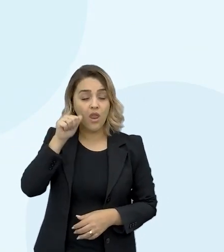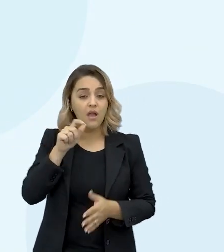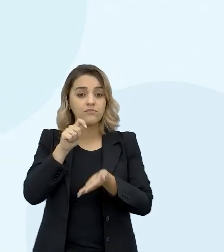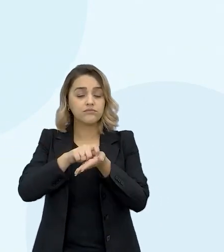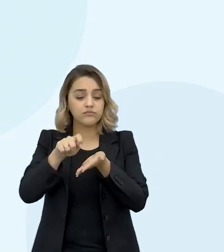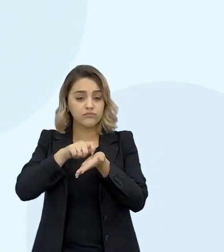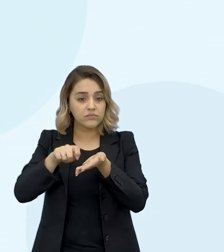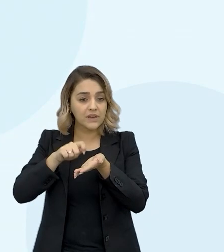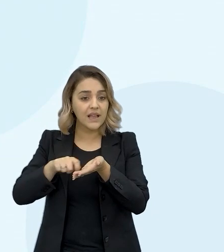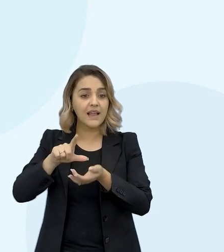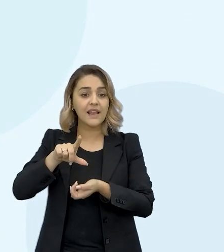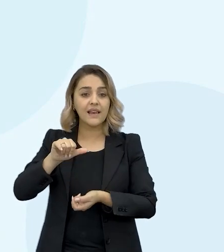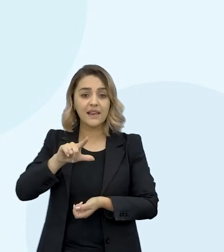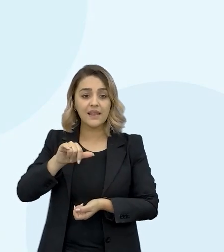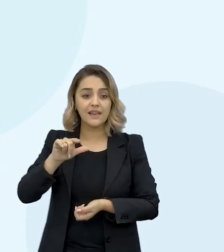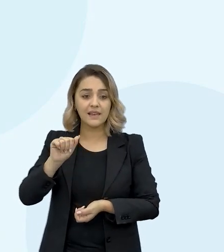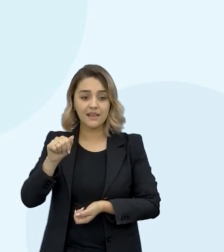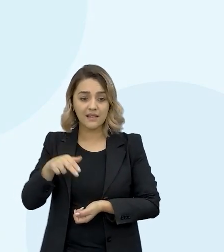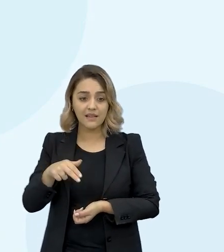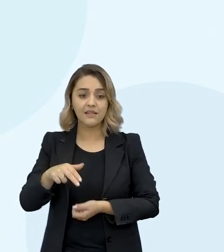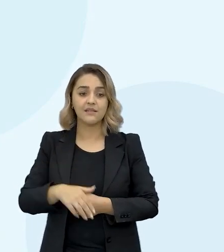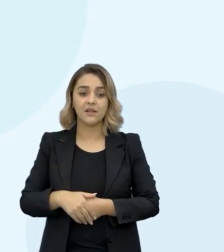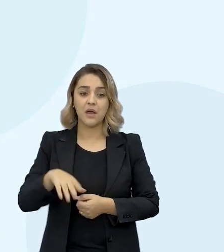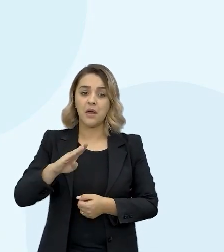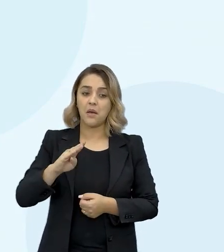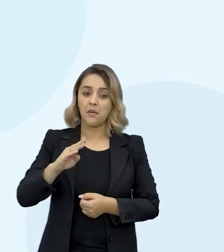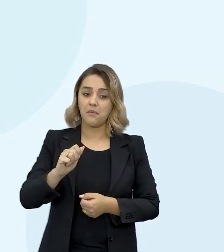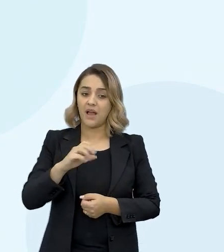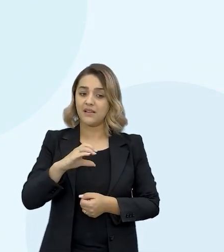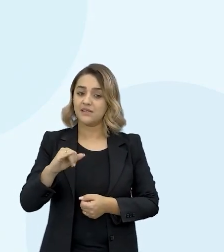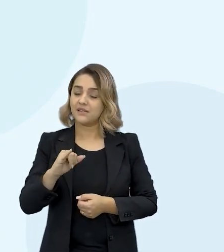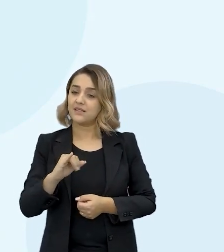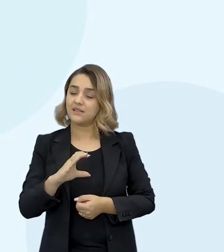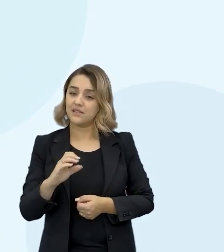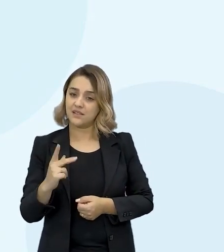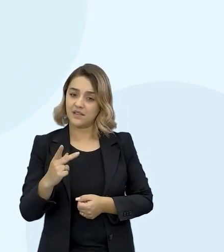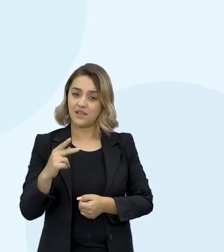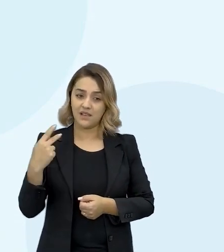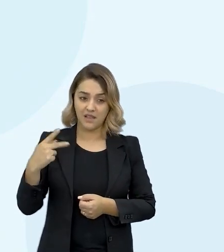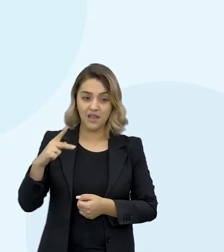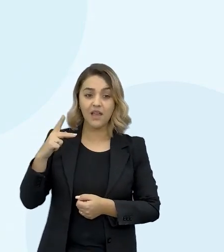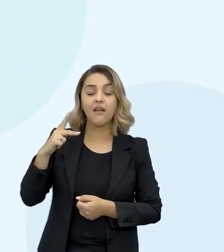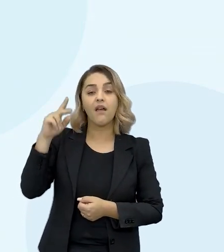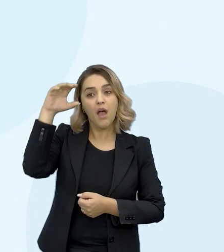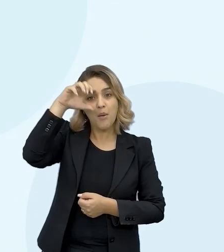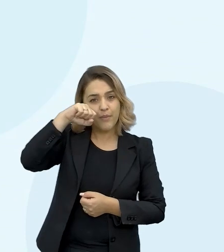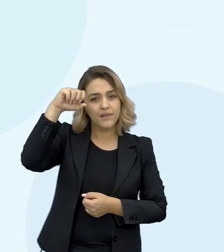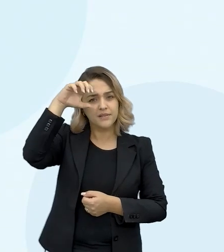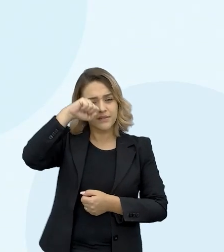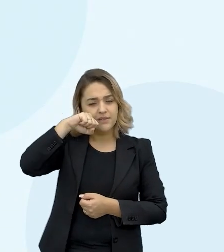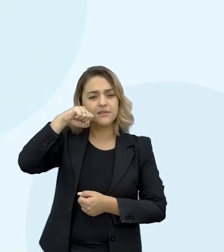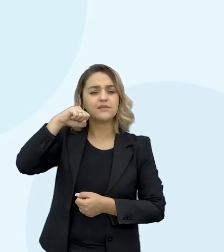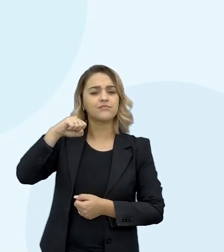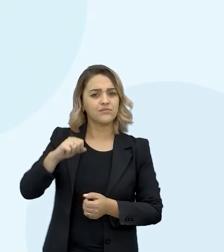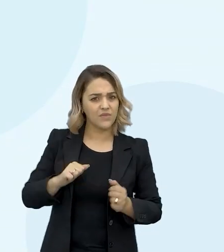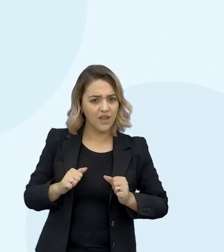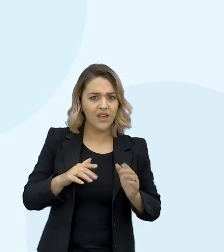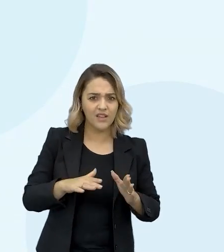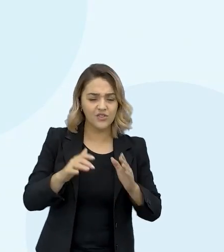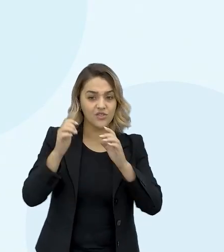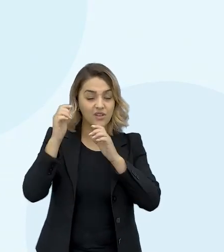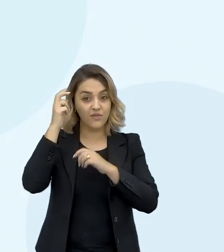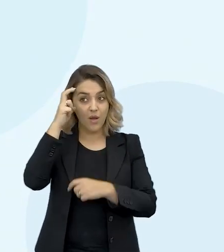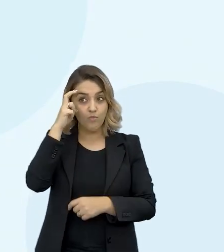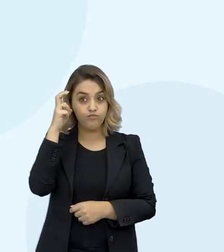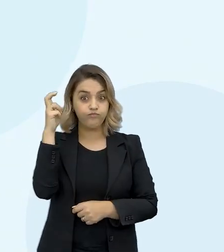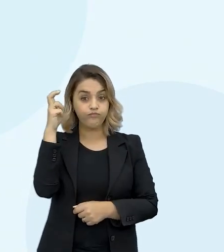ela diz o seguinte: a aprendizagem ativa aumenta a nossa flexibilidade cognitiva, que é